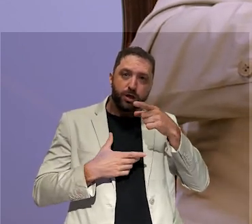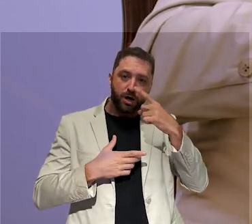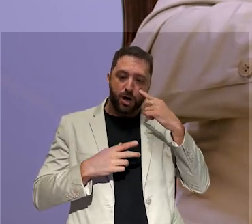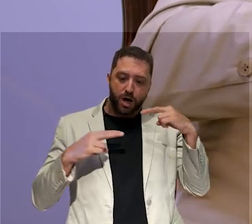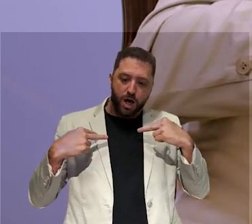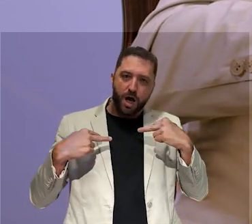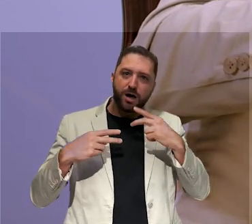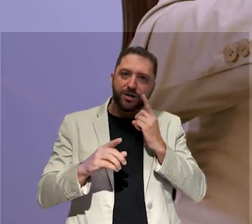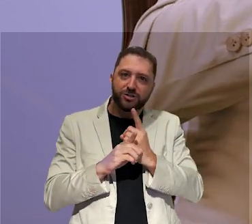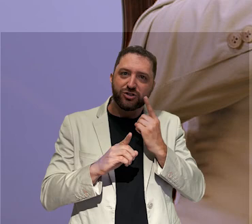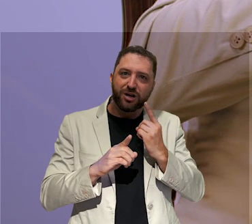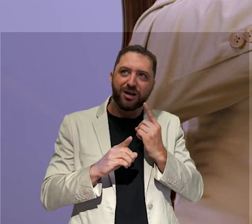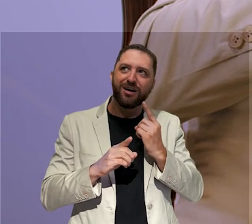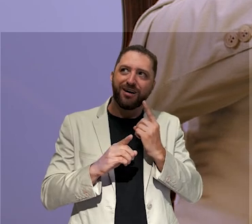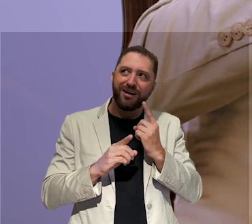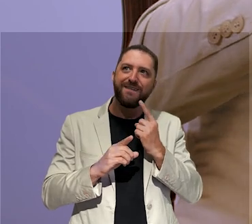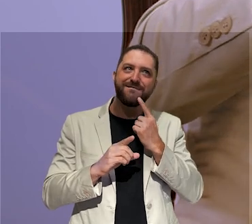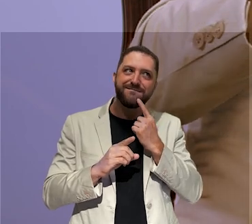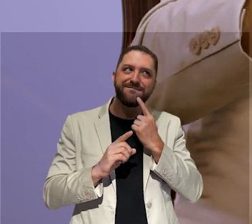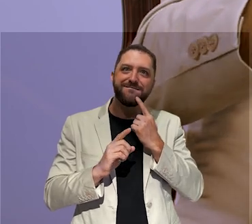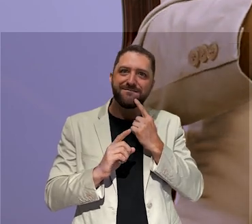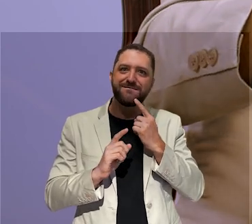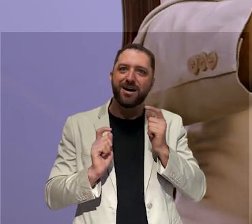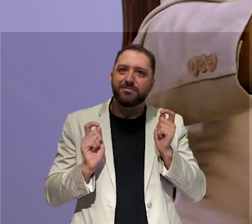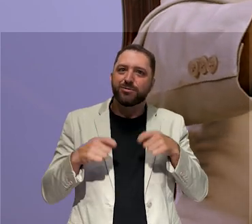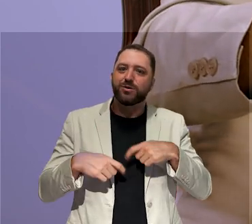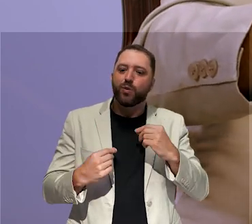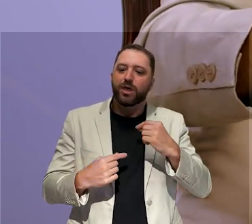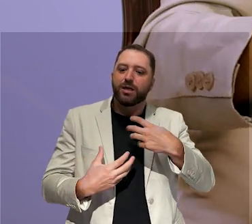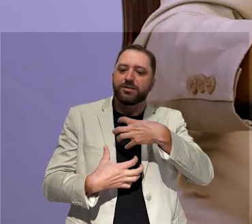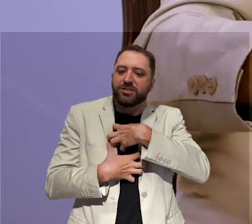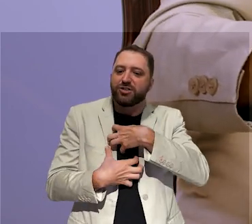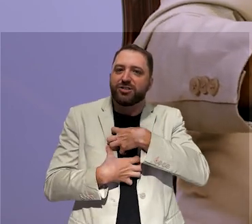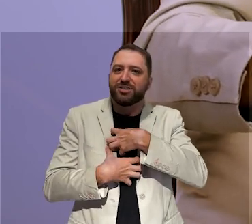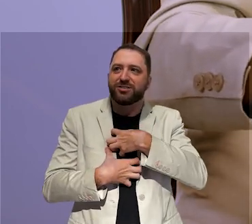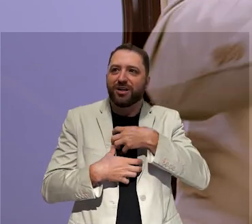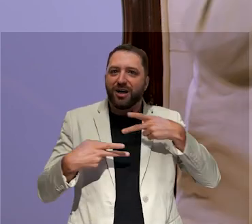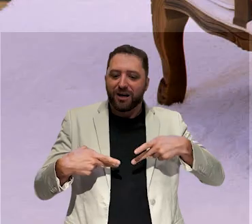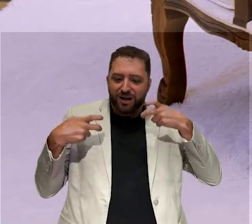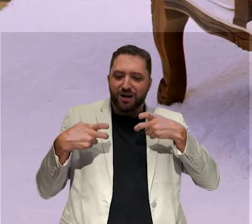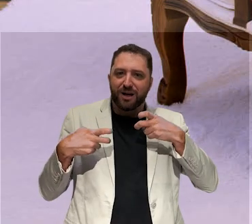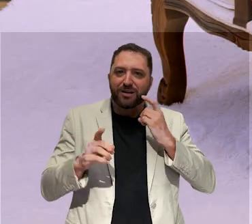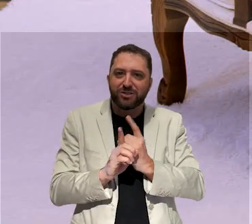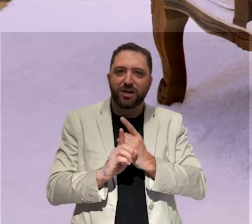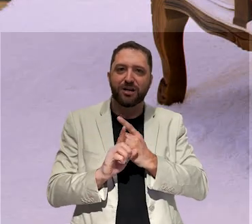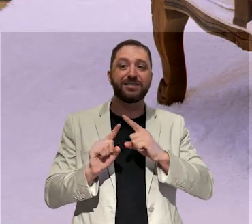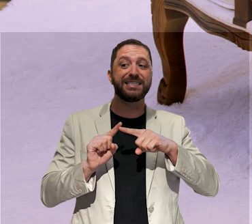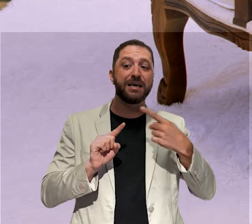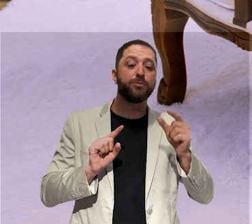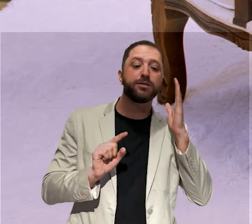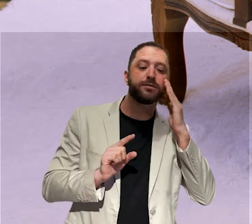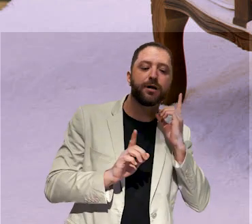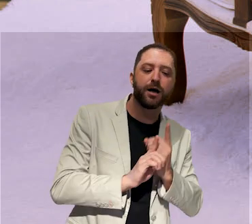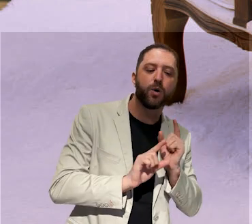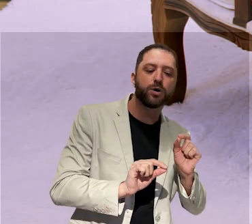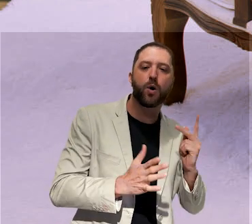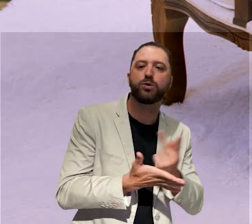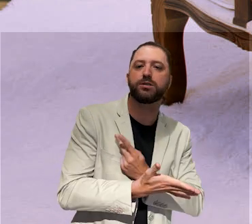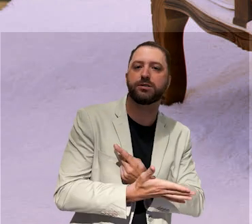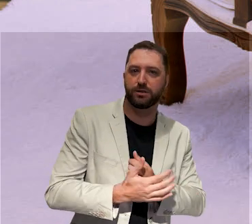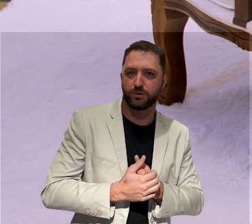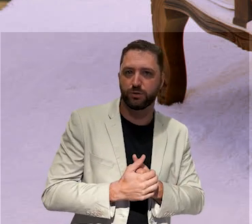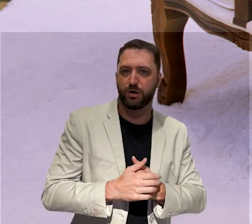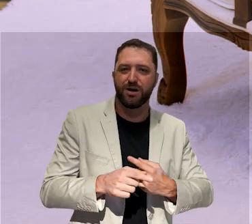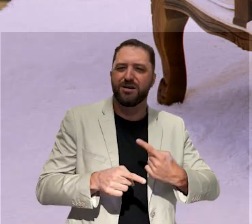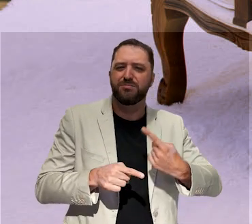você vai compreender que aí você vai ter esse espaço para elaborar o que está sentindo, para depois saber o que está